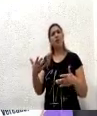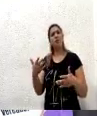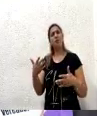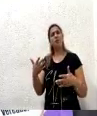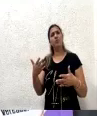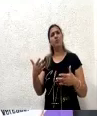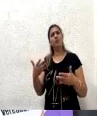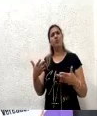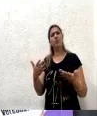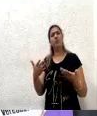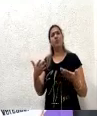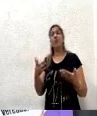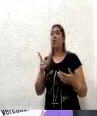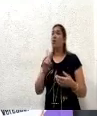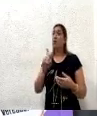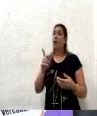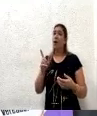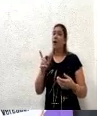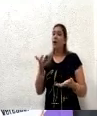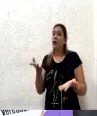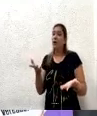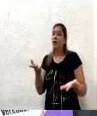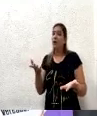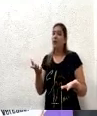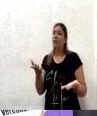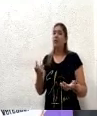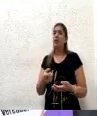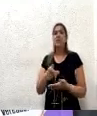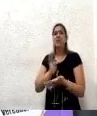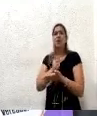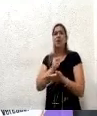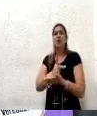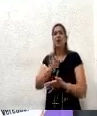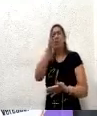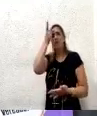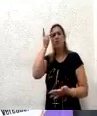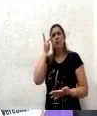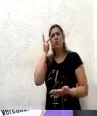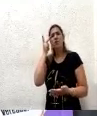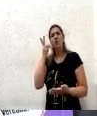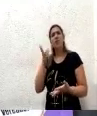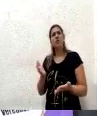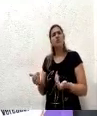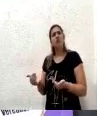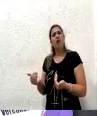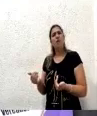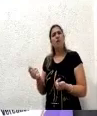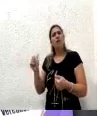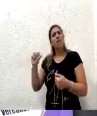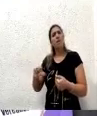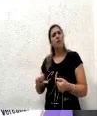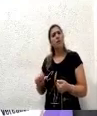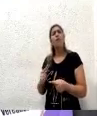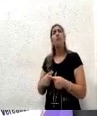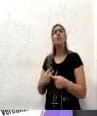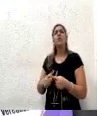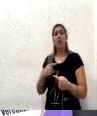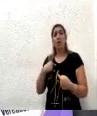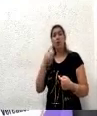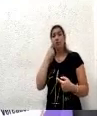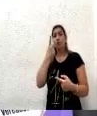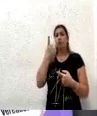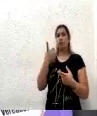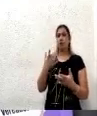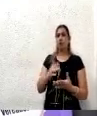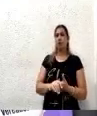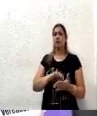propensos a isso, né? E, na verdade, é o contrário, né? Então, essas duas questões, assim, só para tirar a dúvida. Tá.